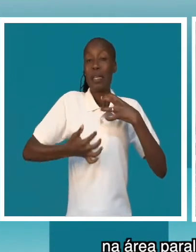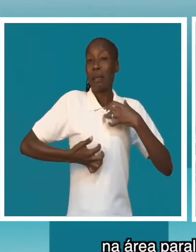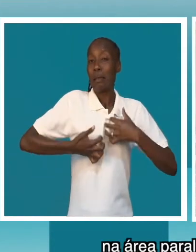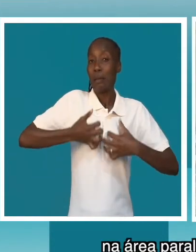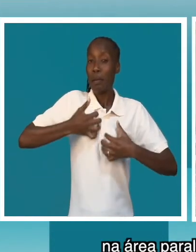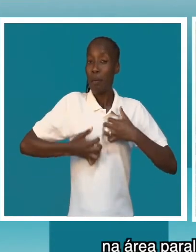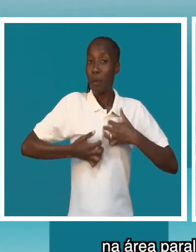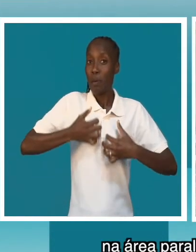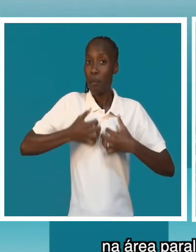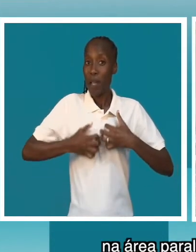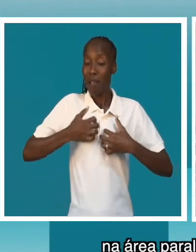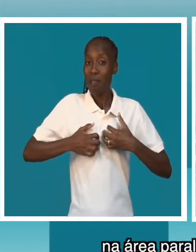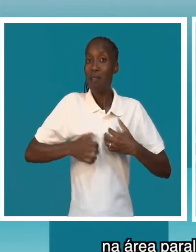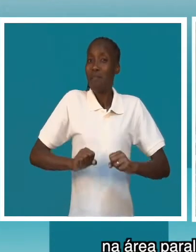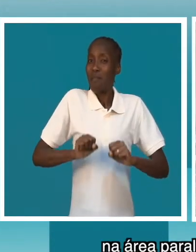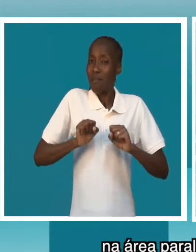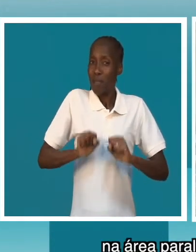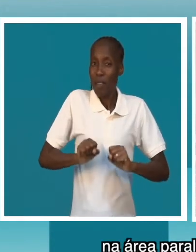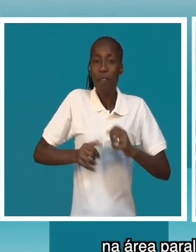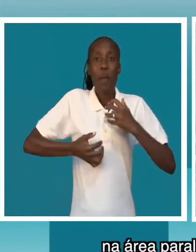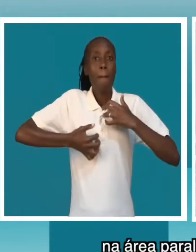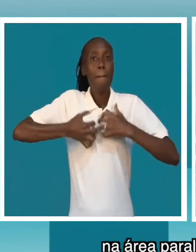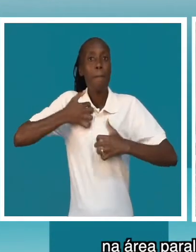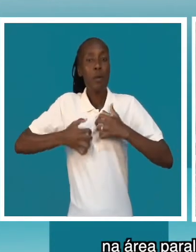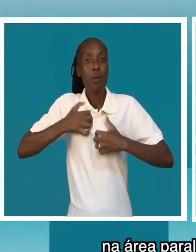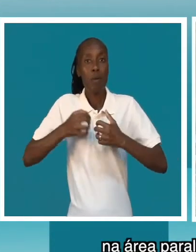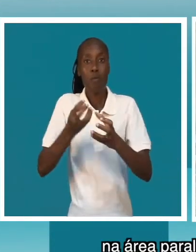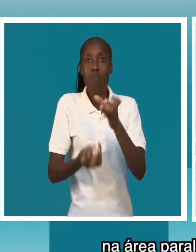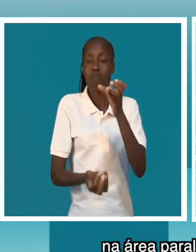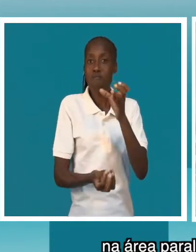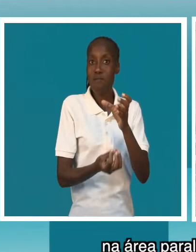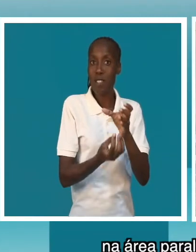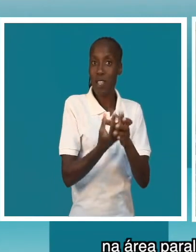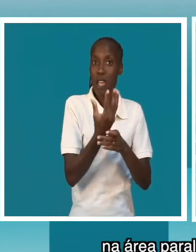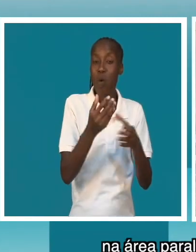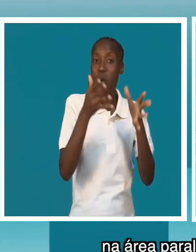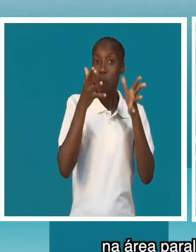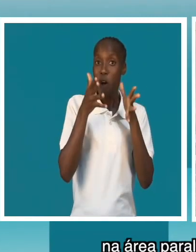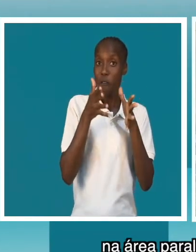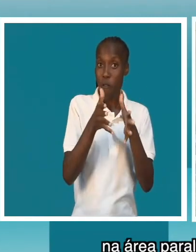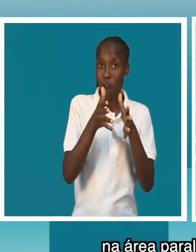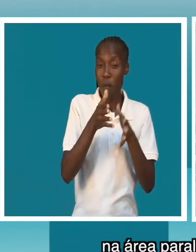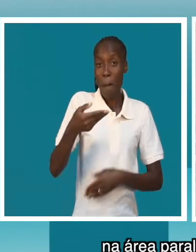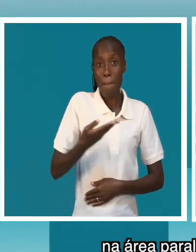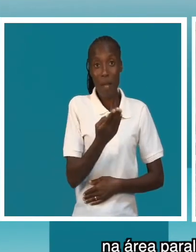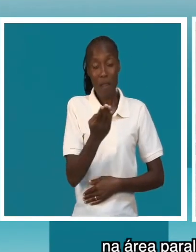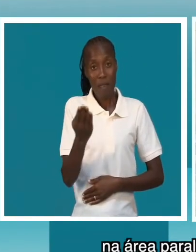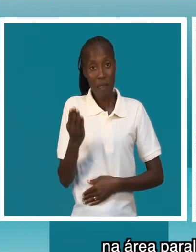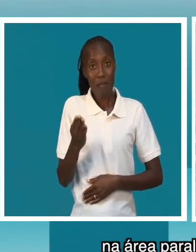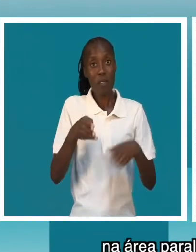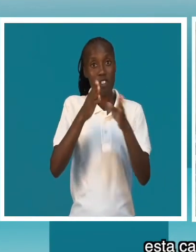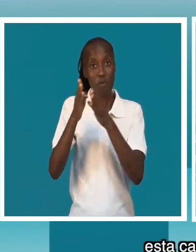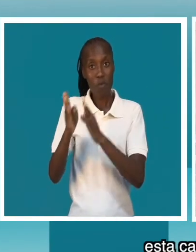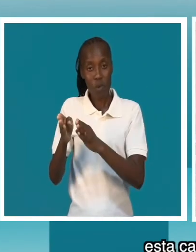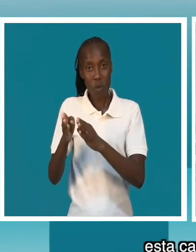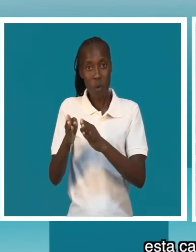dirigentes que devem se preocupar por criação de condições para os atletas ou para os